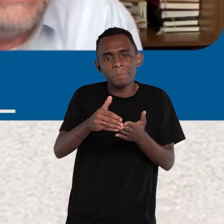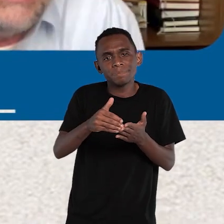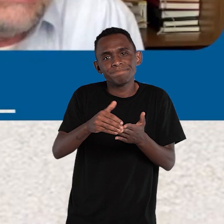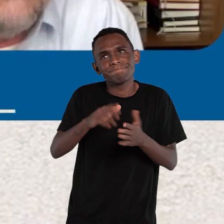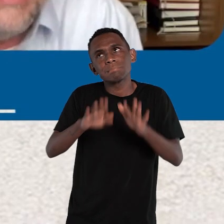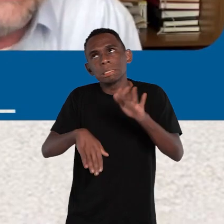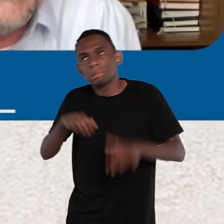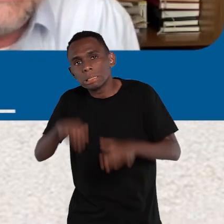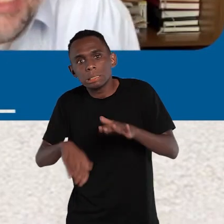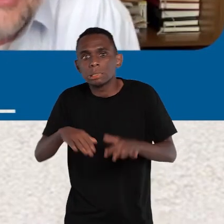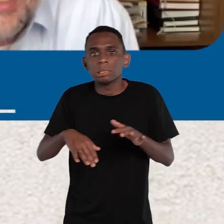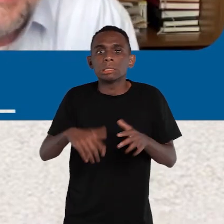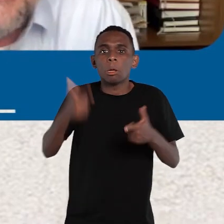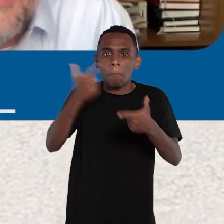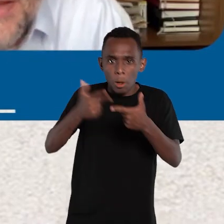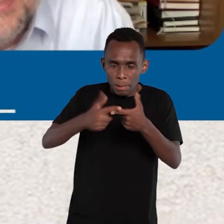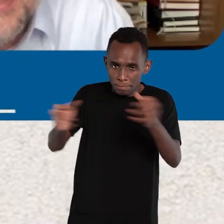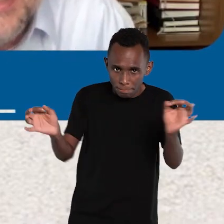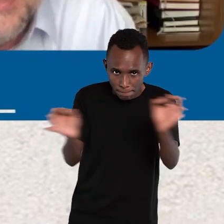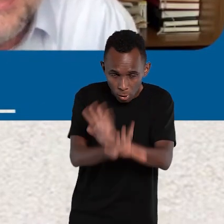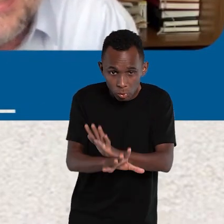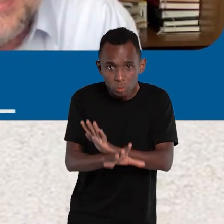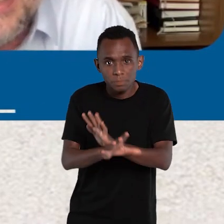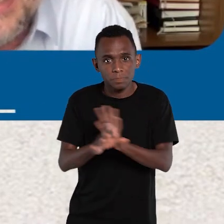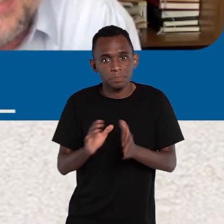de maneira talvez trágica, mas enfim,